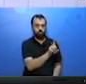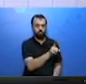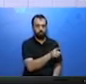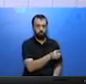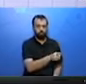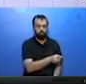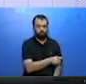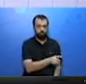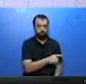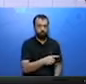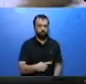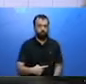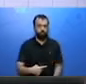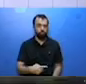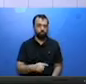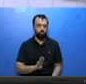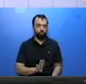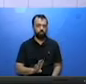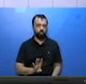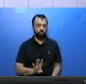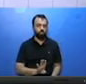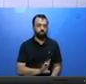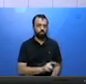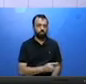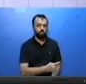Ligo os dois, ponto C.